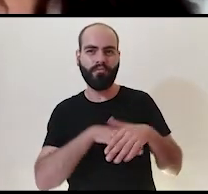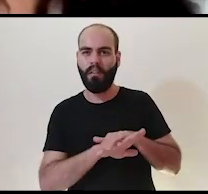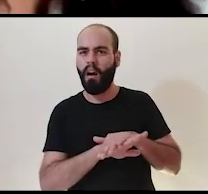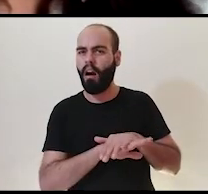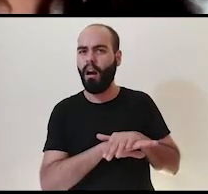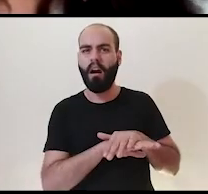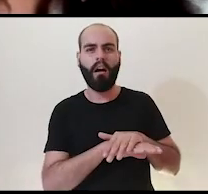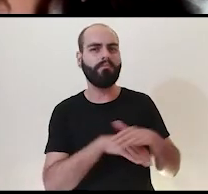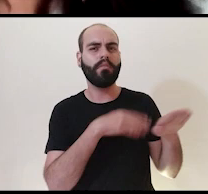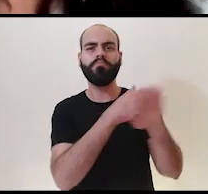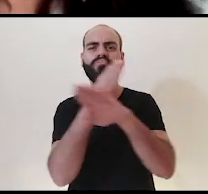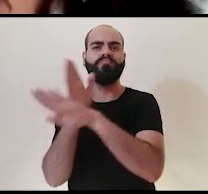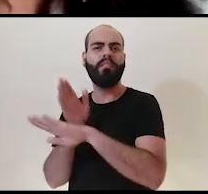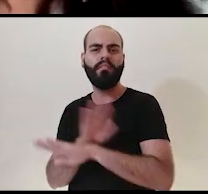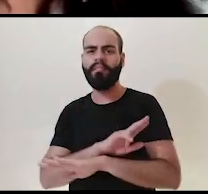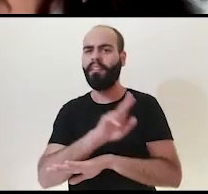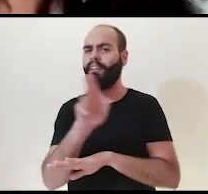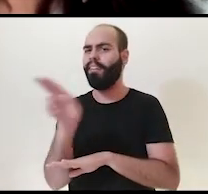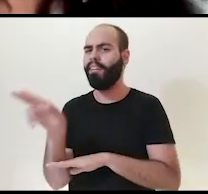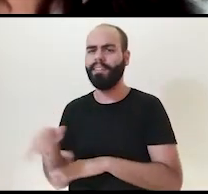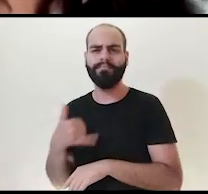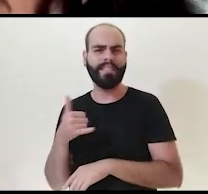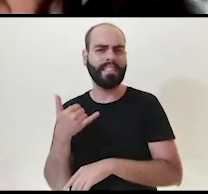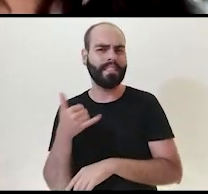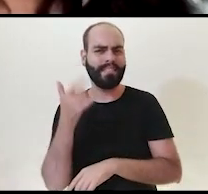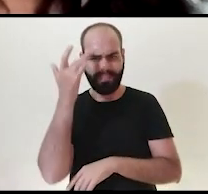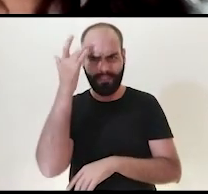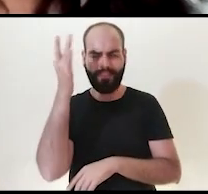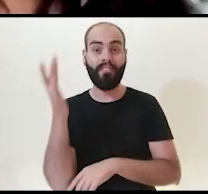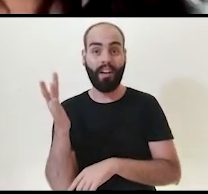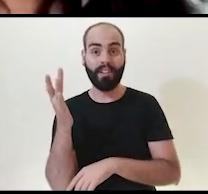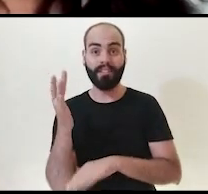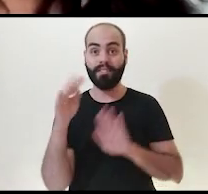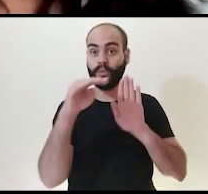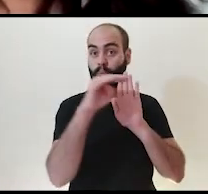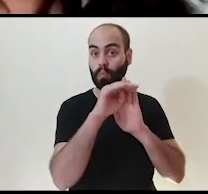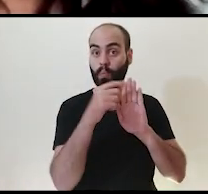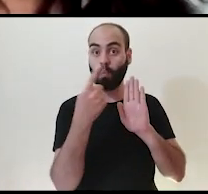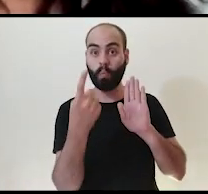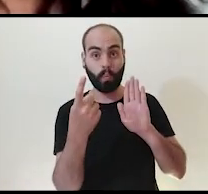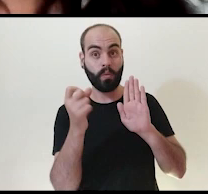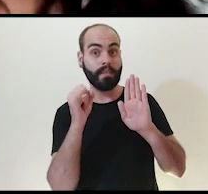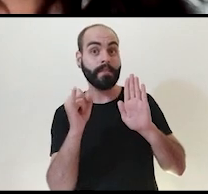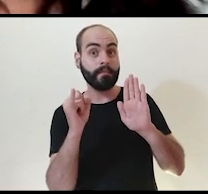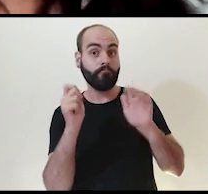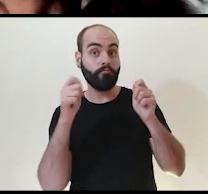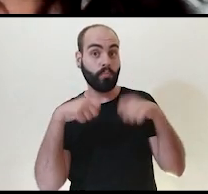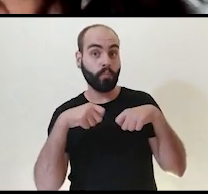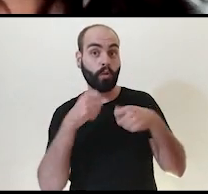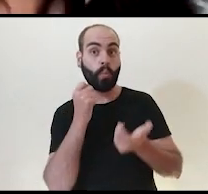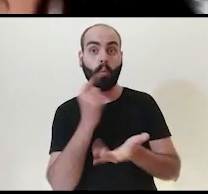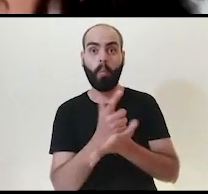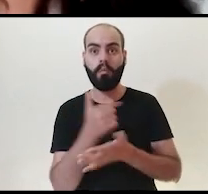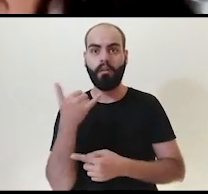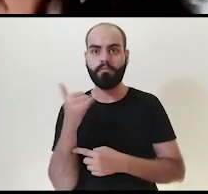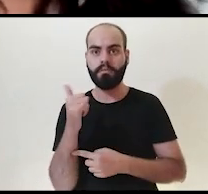lugar. E eu até coloquei aqui no item 1 que é, se possível, investir num celular que tem uma boa câmera,